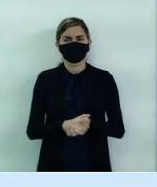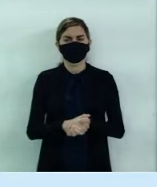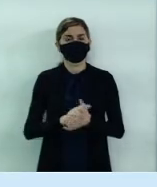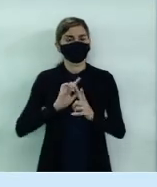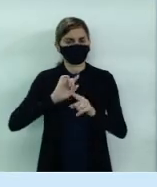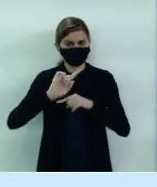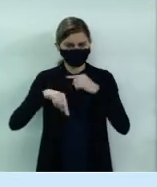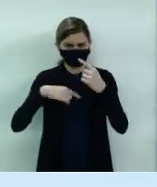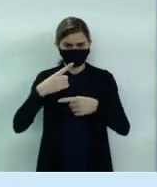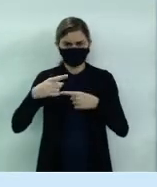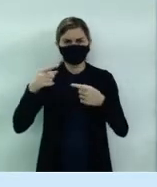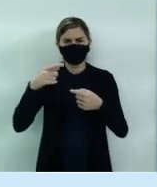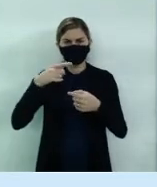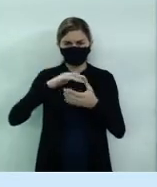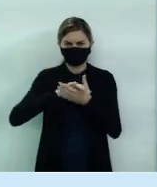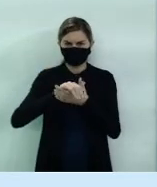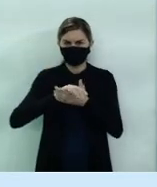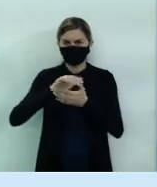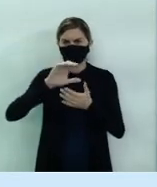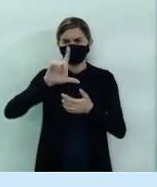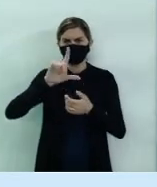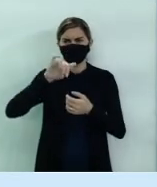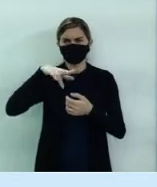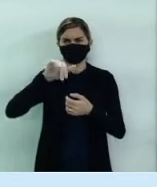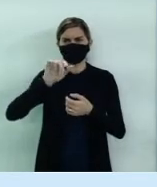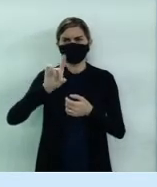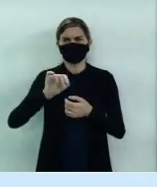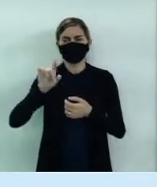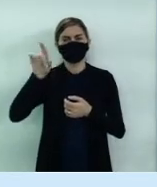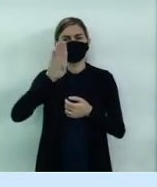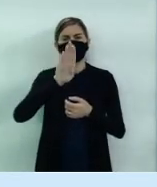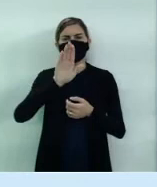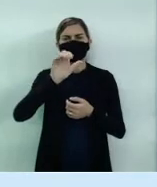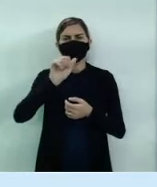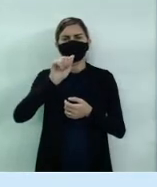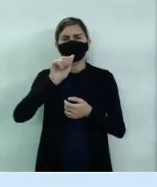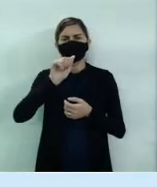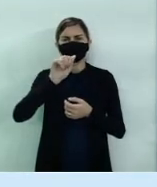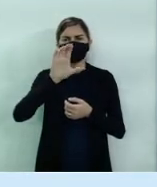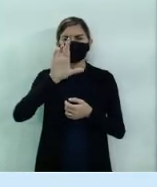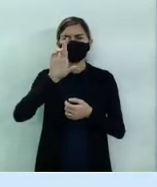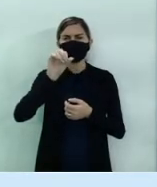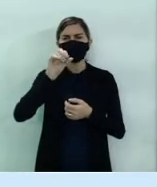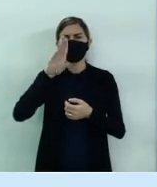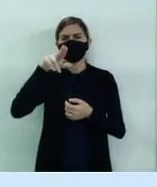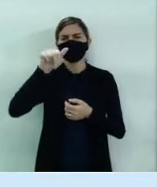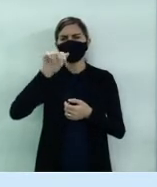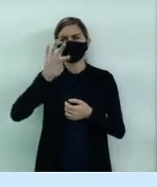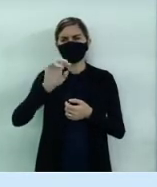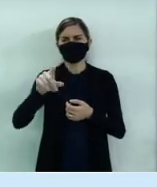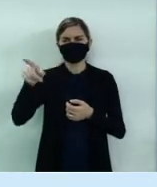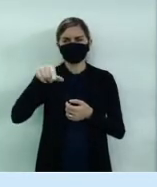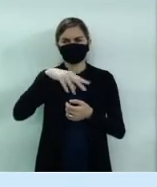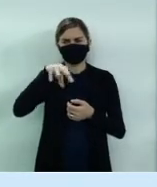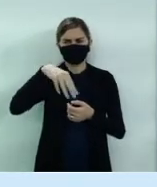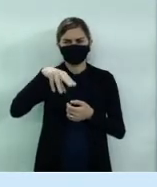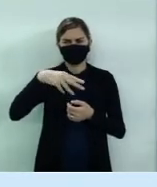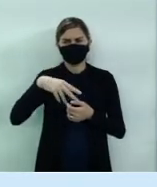Depois que você coloca o sabão líquido, aí eu vou pegar aqui o bicarbonato de sódio e vou colocar